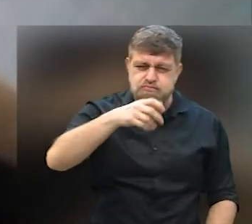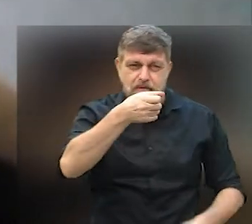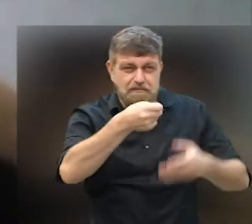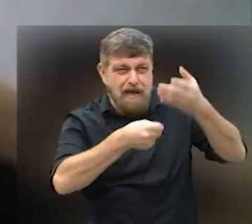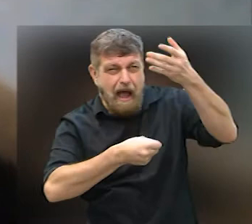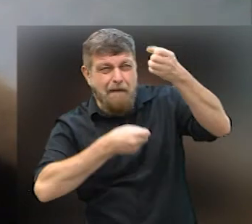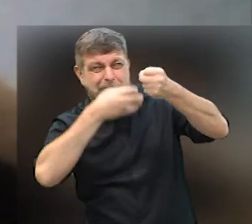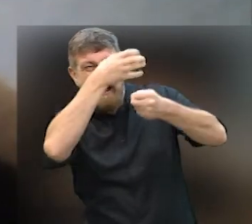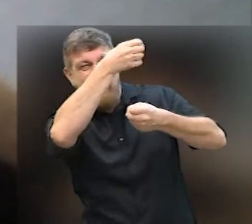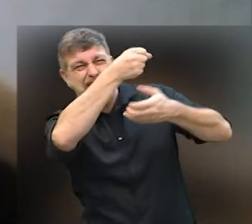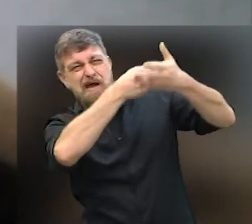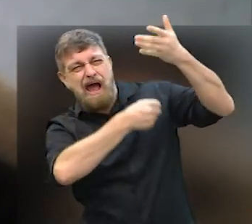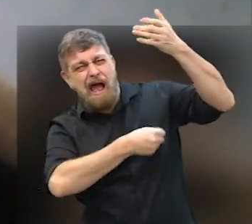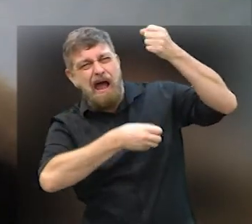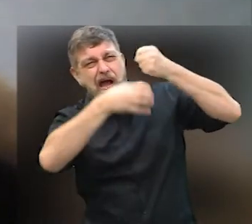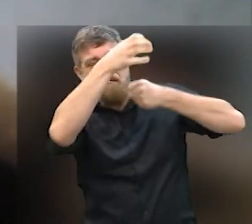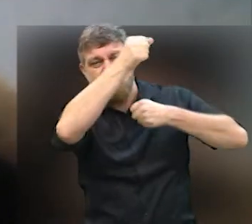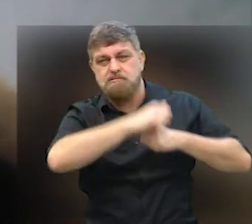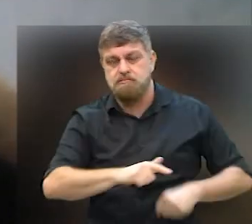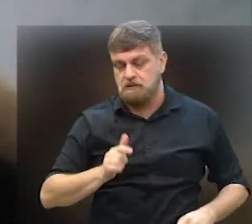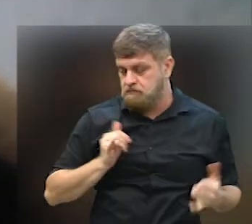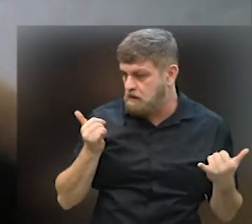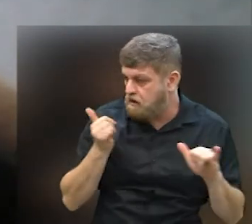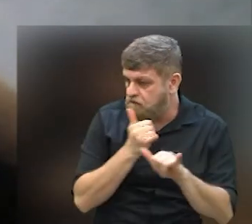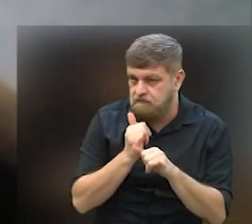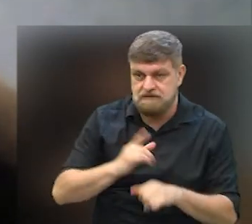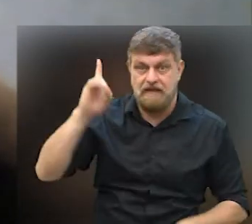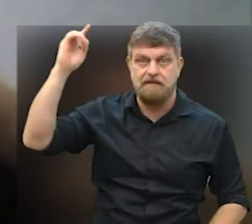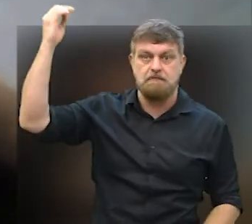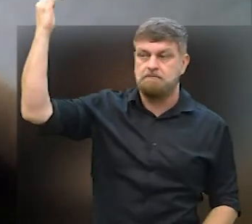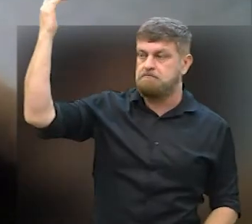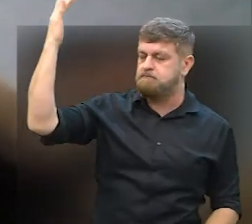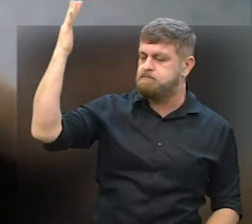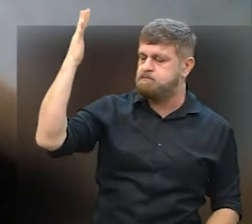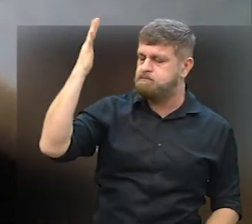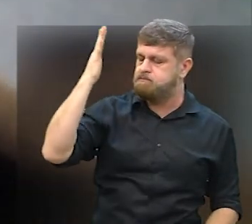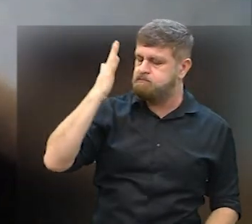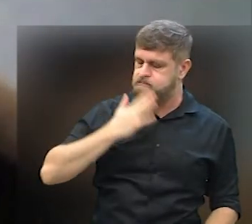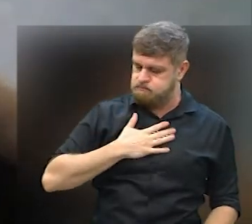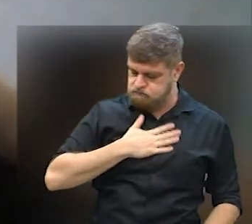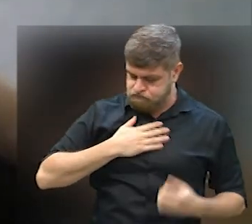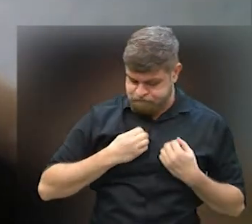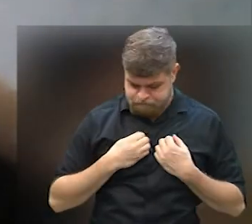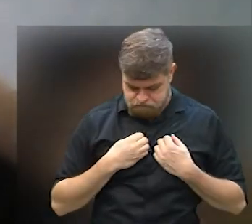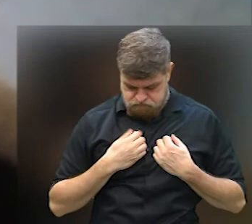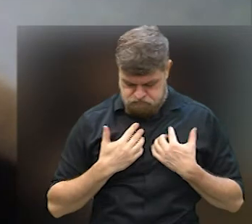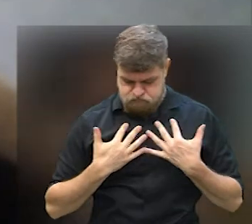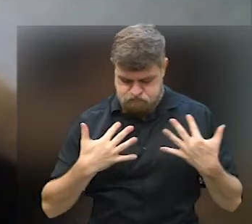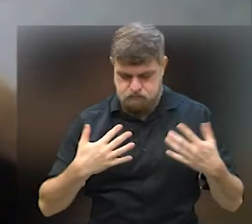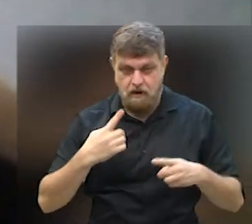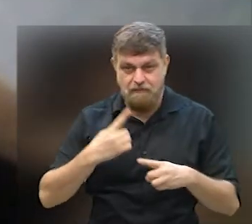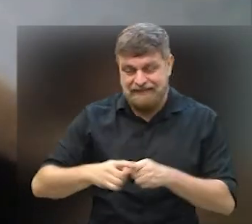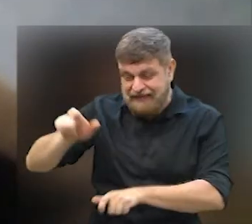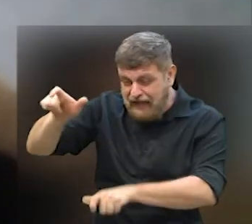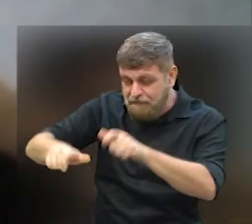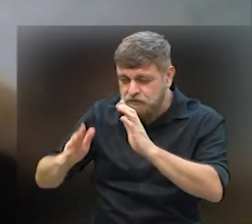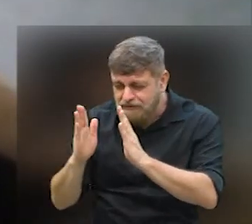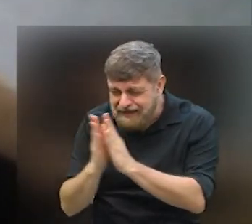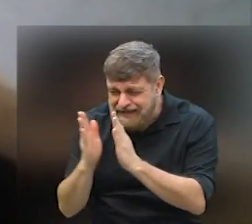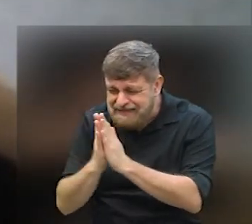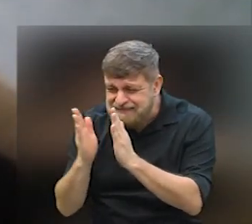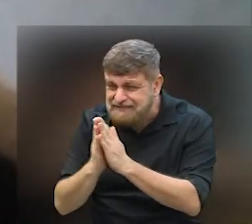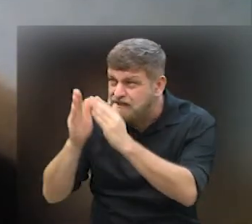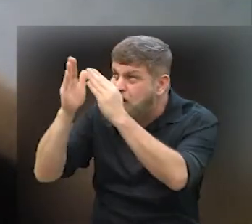Everest, com certeza tem uma incidência de força sobrenatural muito grande, e eu acredito que tenha sido por conta de tanta gente